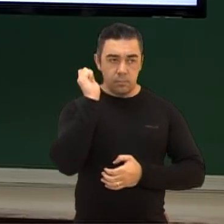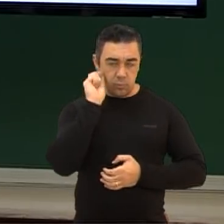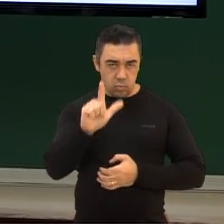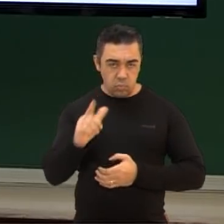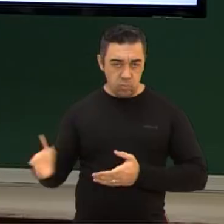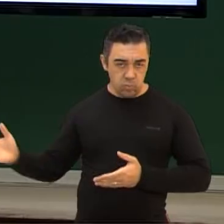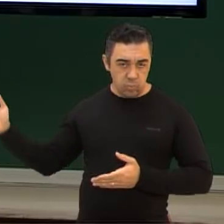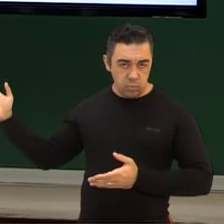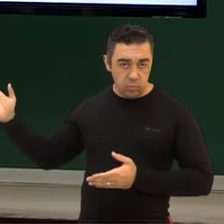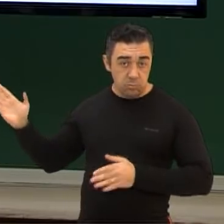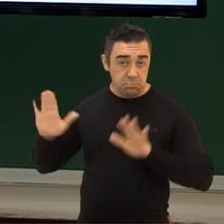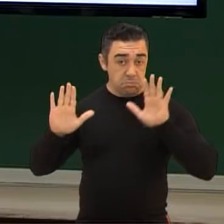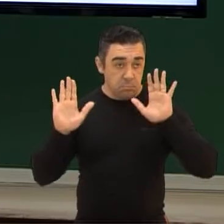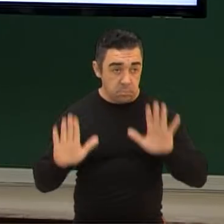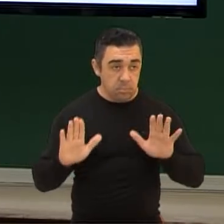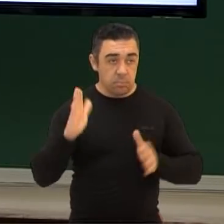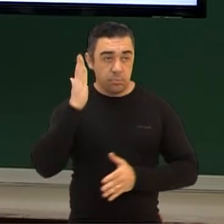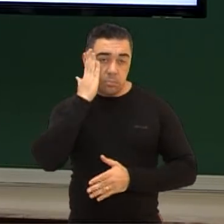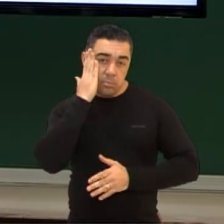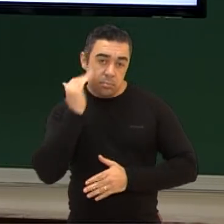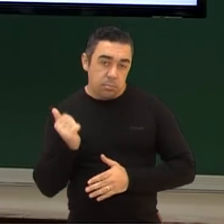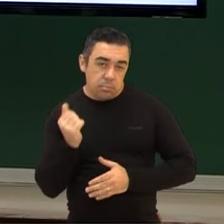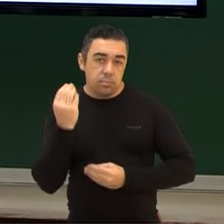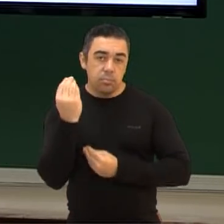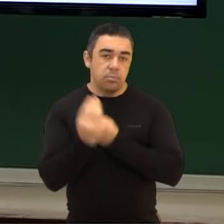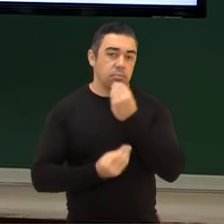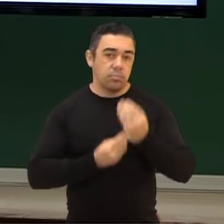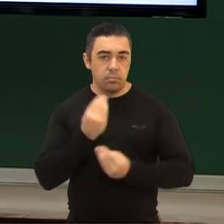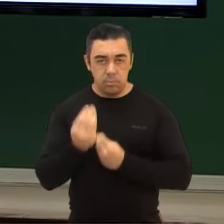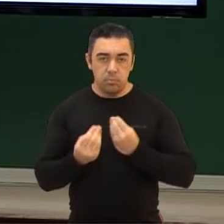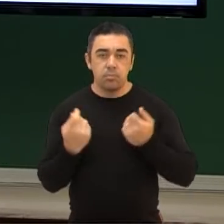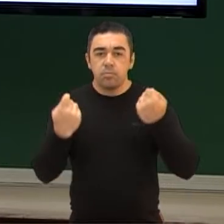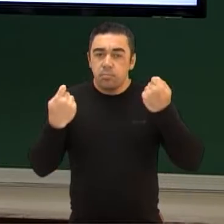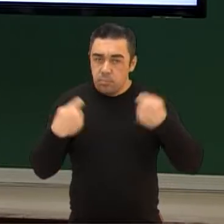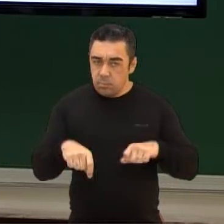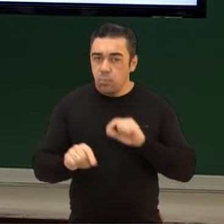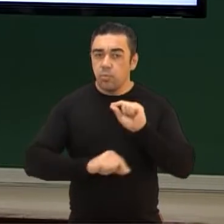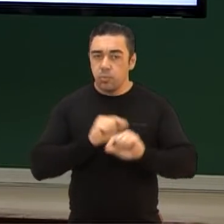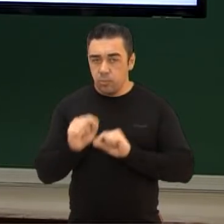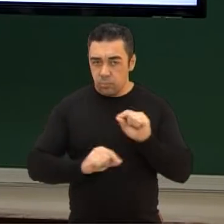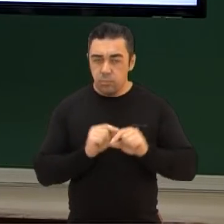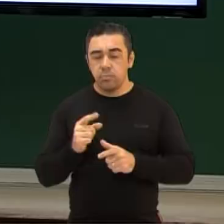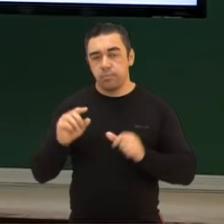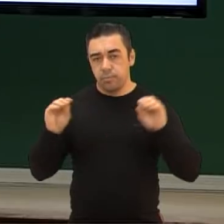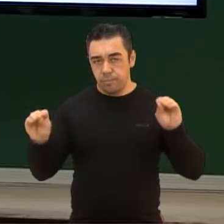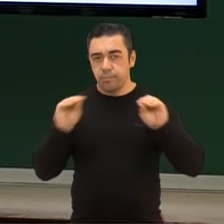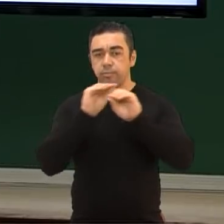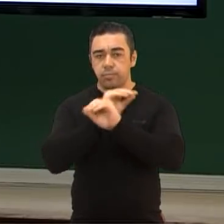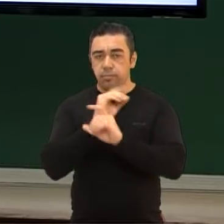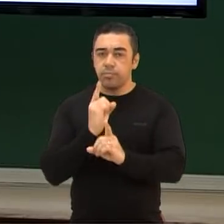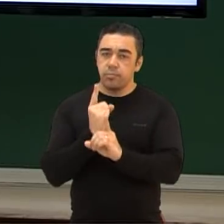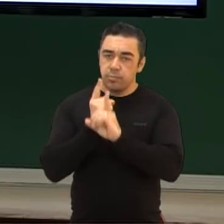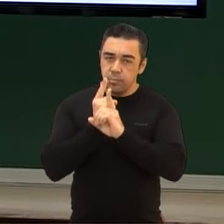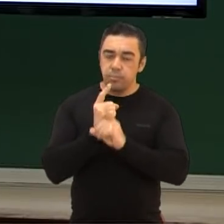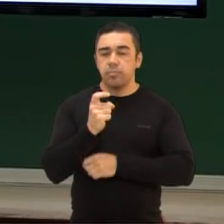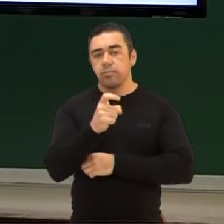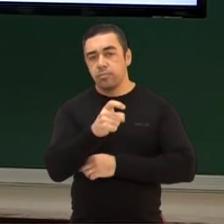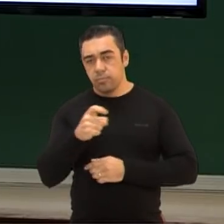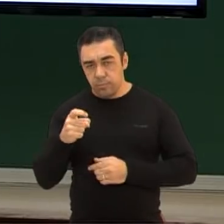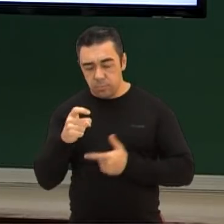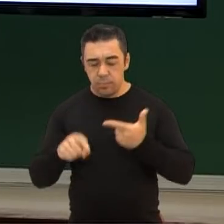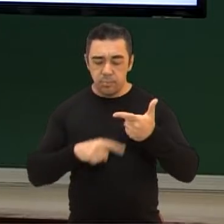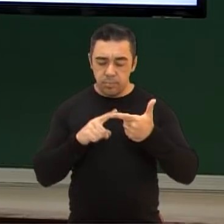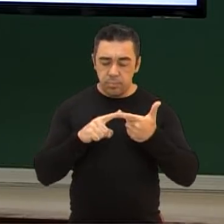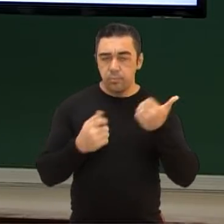CBD. Mas, para me descobrir esse ângulo, o que eu tenho que fazer? Primeiro, eu tenho que descobrir o valor do x,